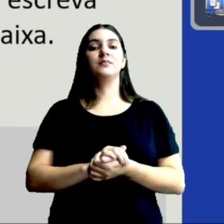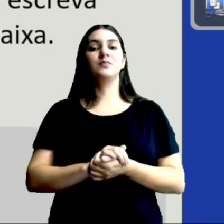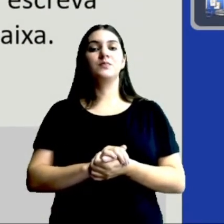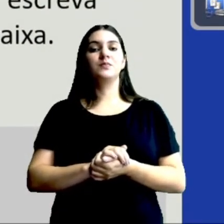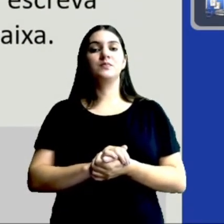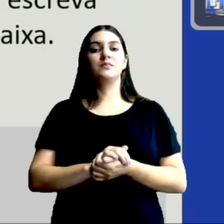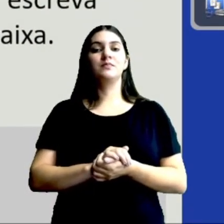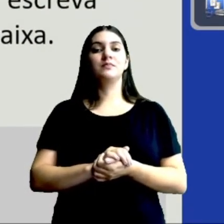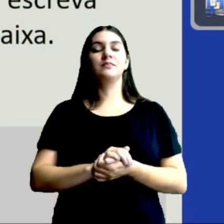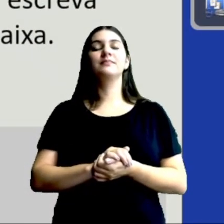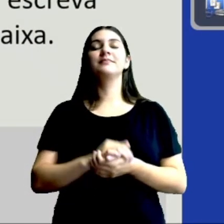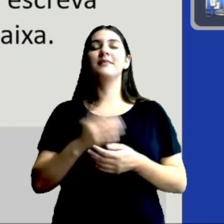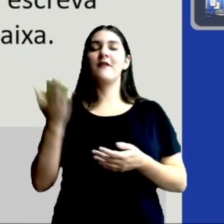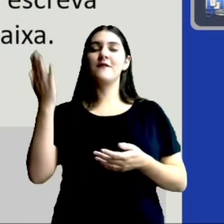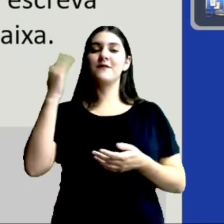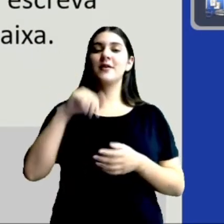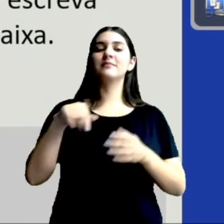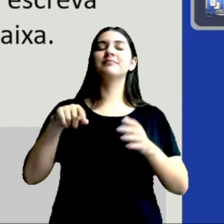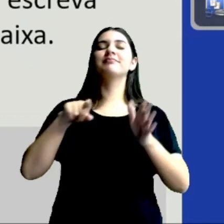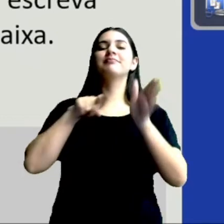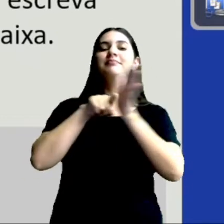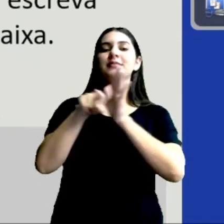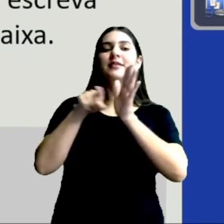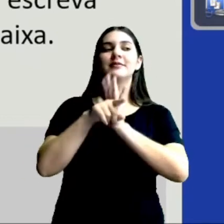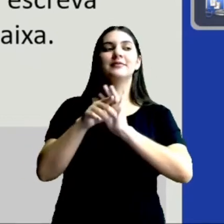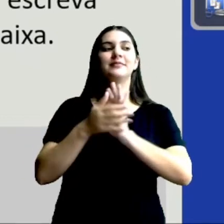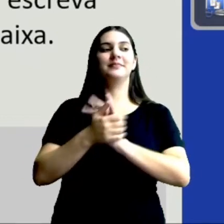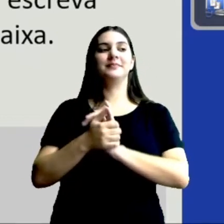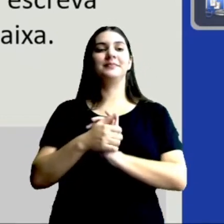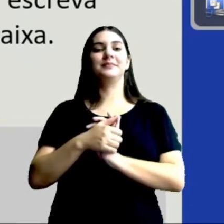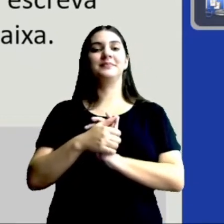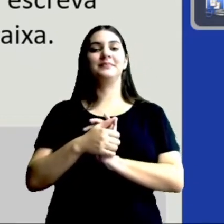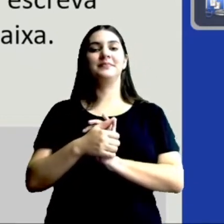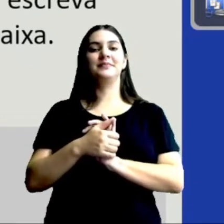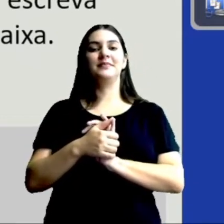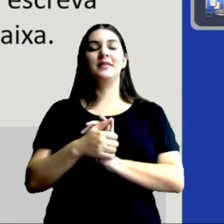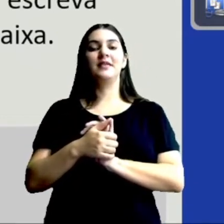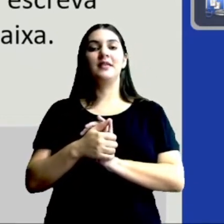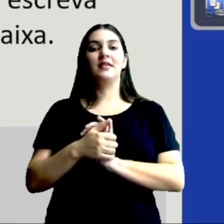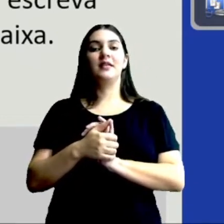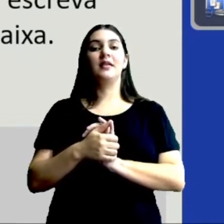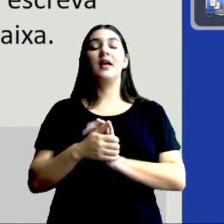próxima caneta. Próxima caneta, ó, vi aqui que tem canetas e confundi.